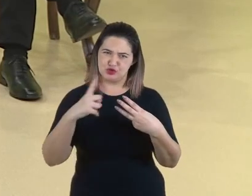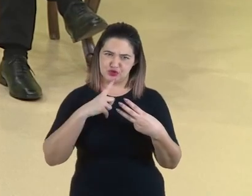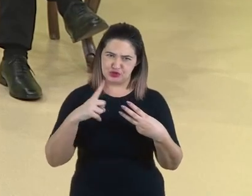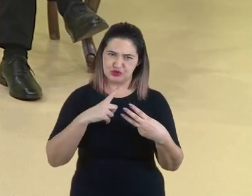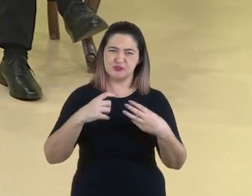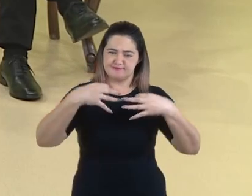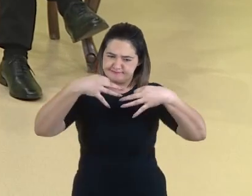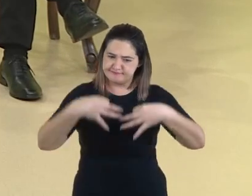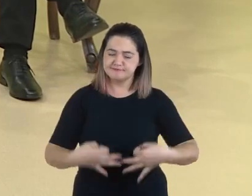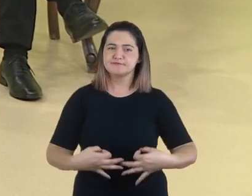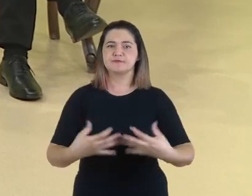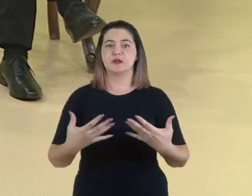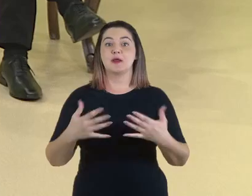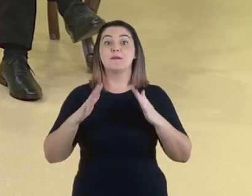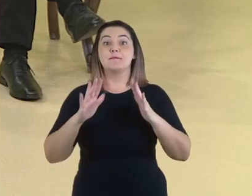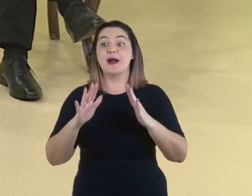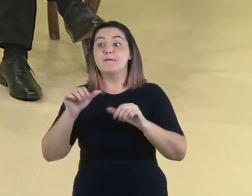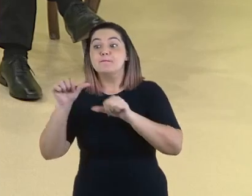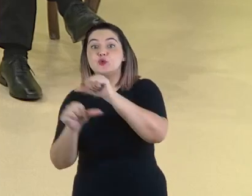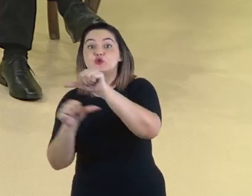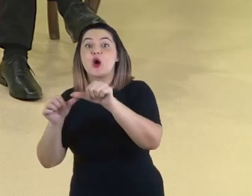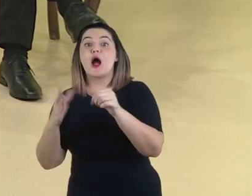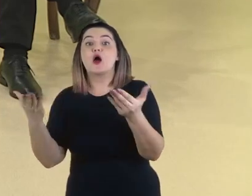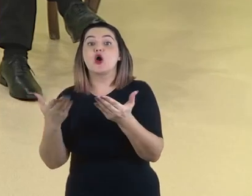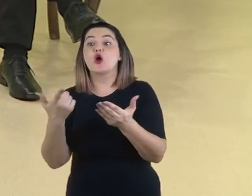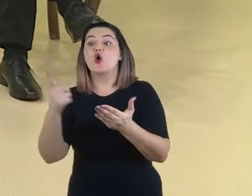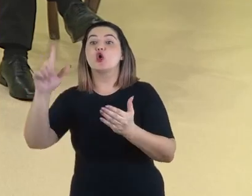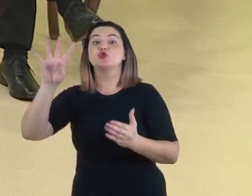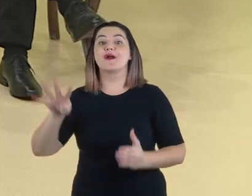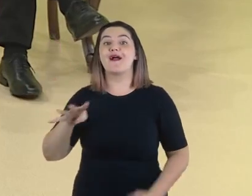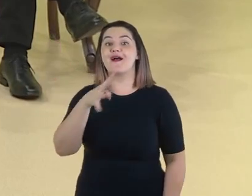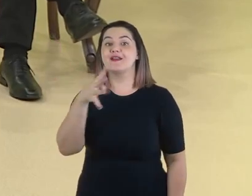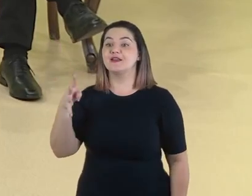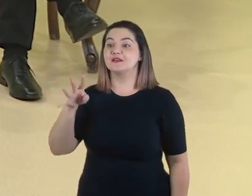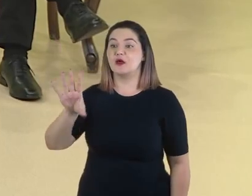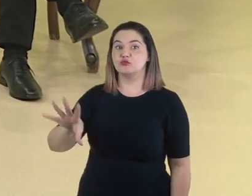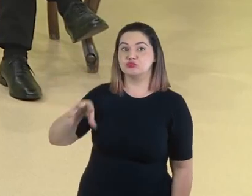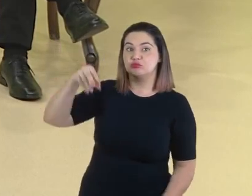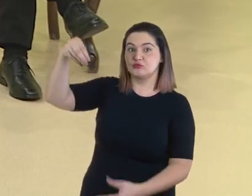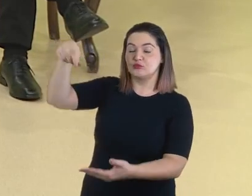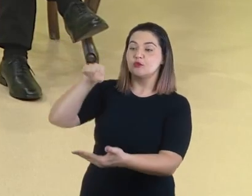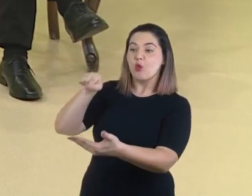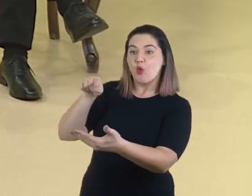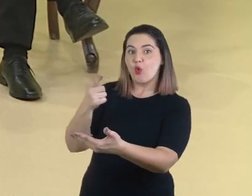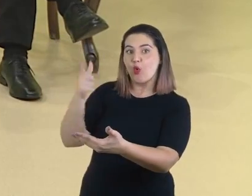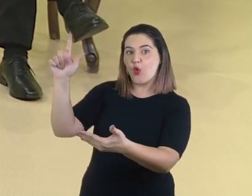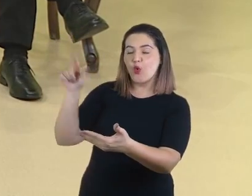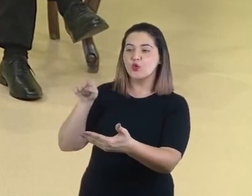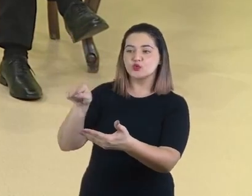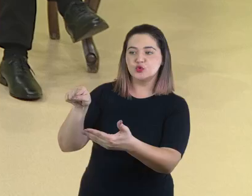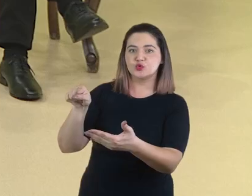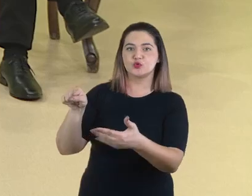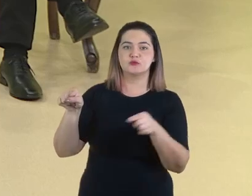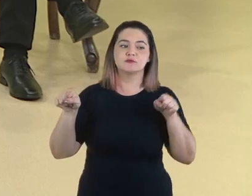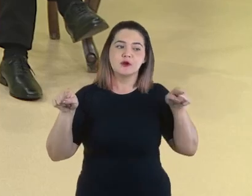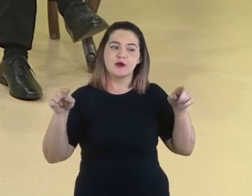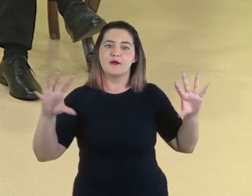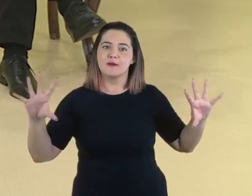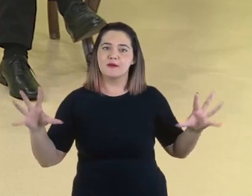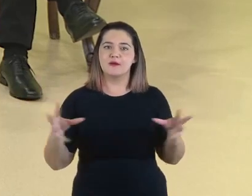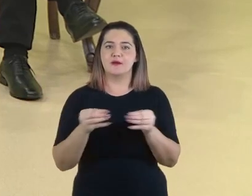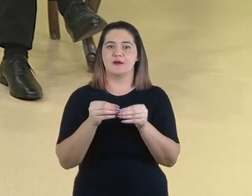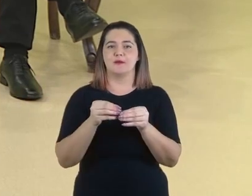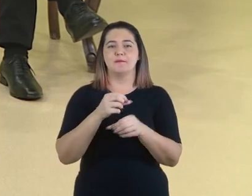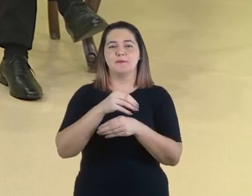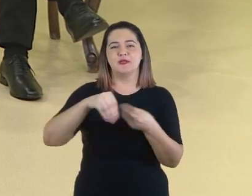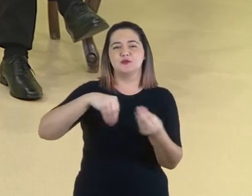judeu, porém de acordo com um outro calendário que impossibilitasse a sua coincidência com aquela